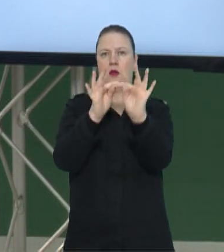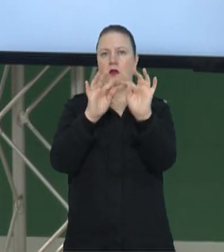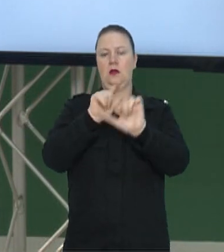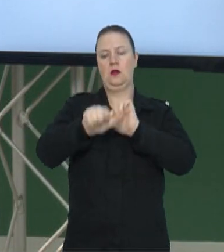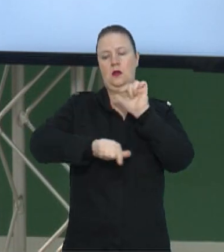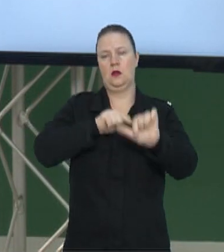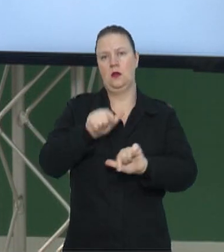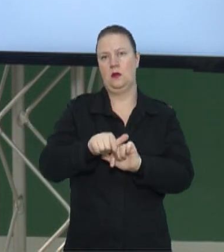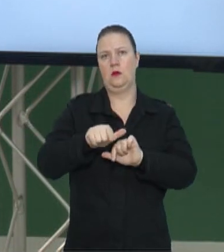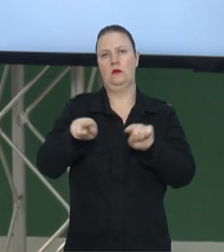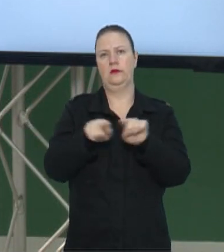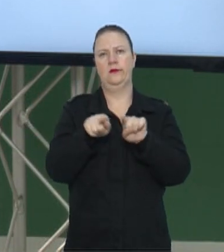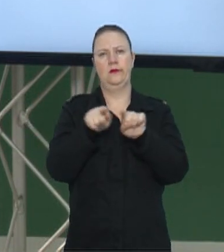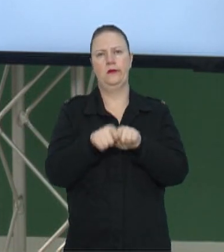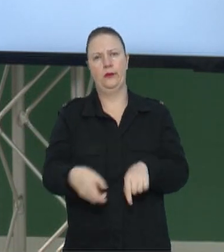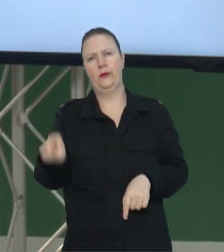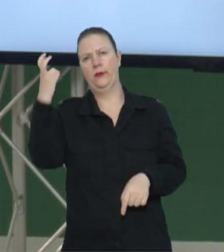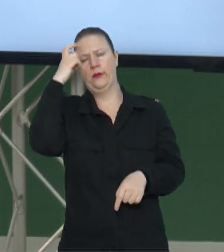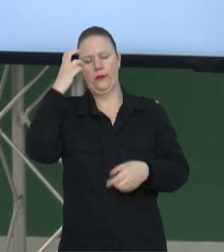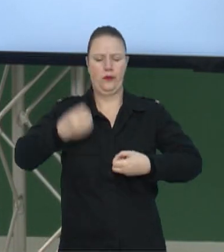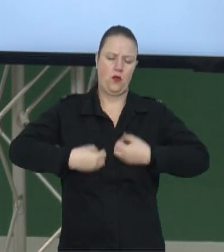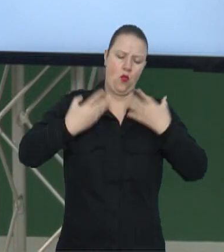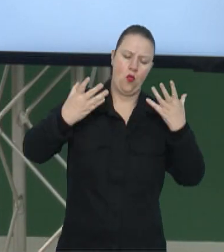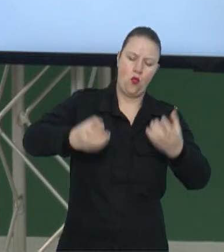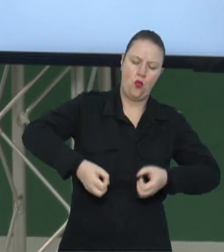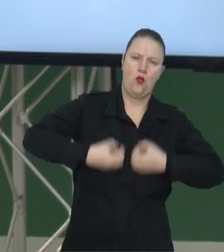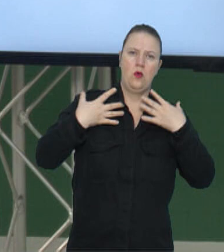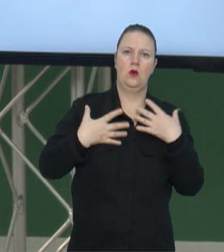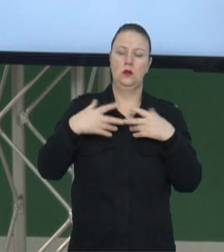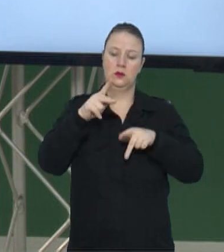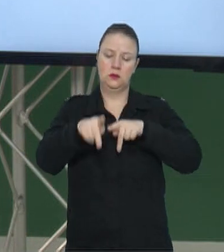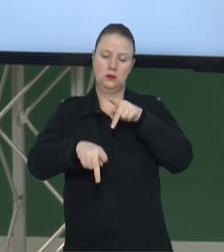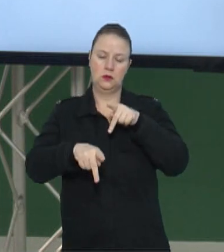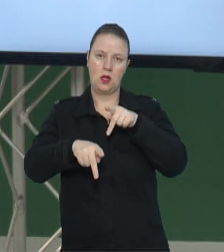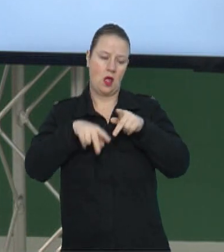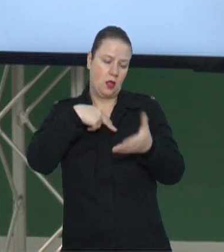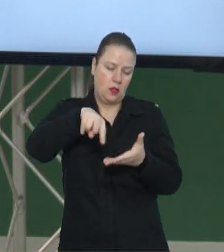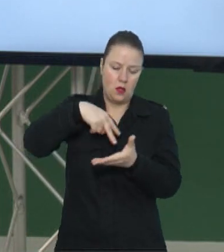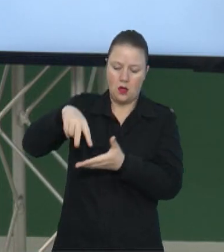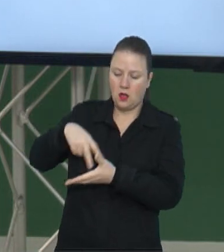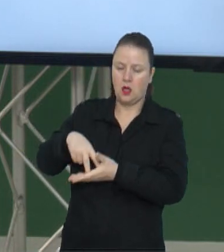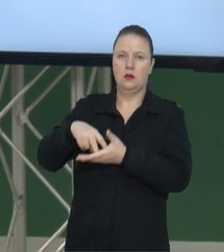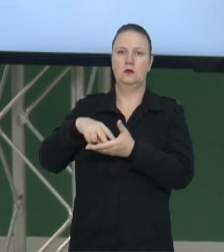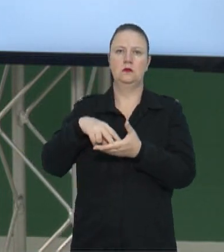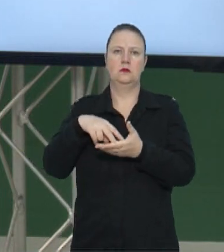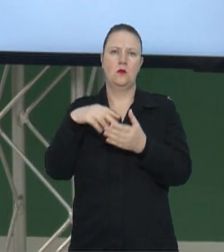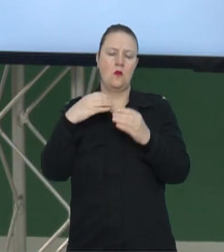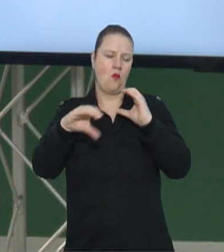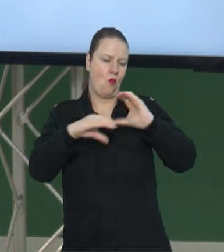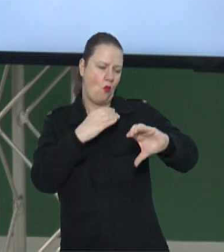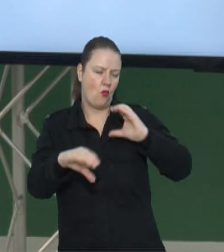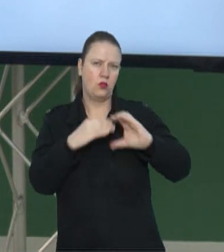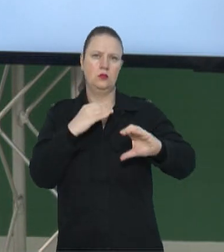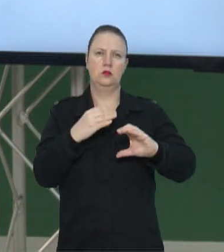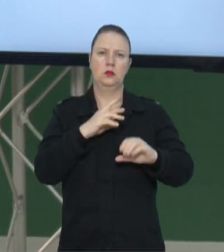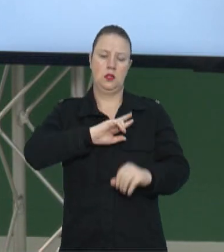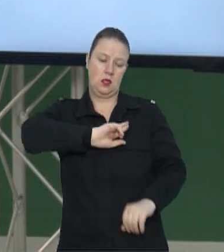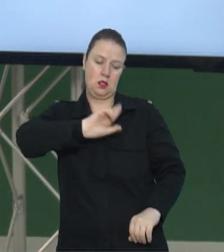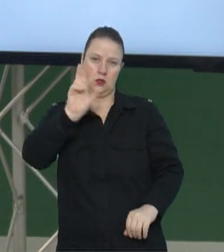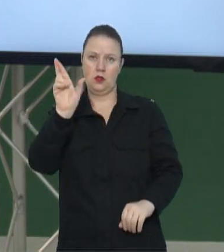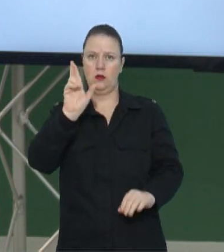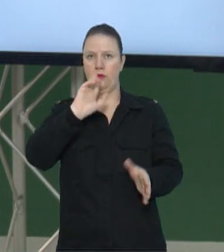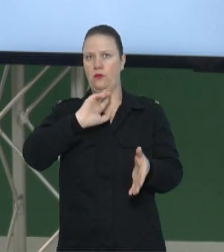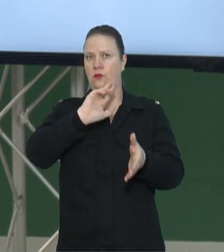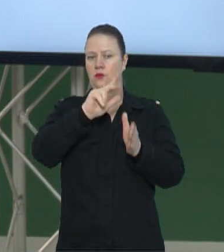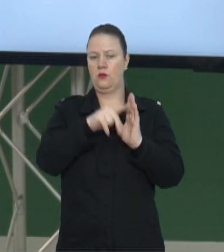a expressão cultural, na dança, na música, na religiosidade. Esse conjunto de coisas que são